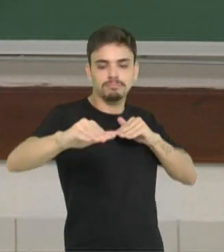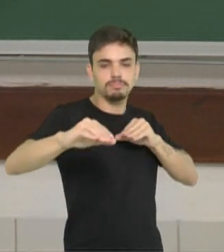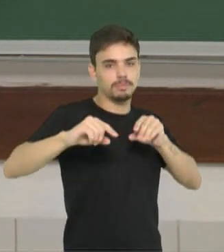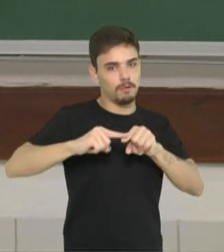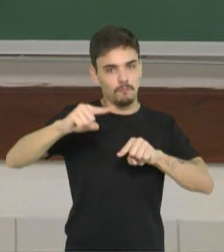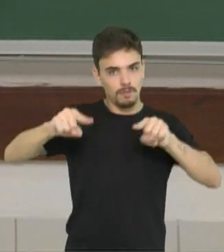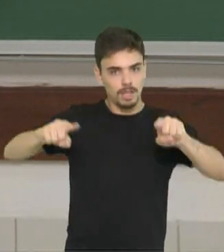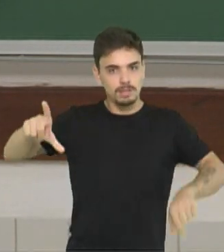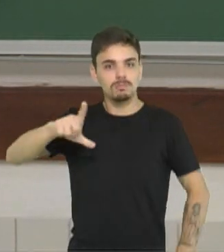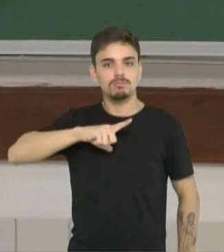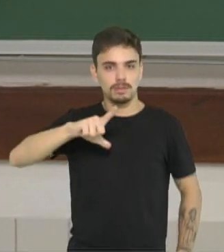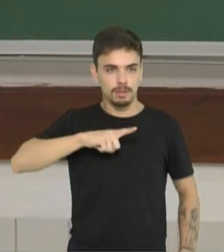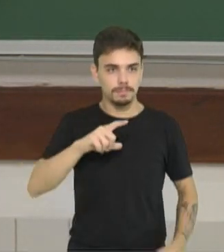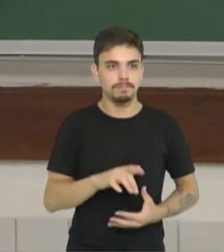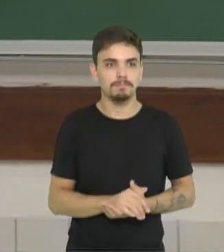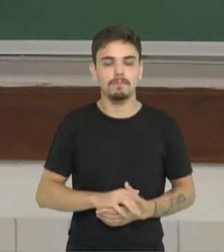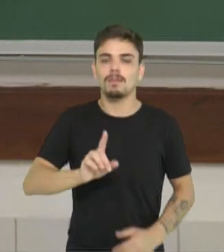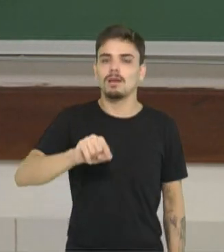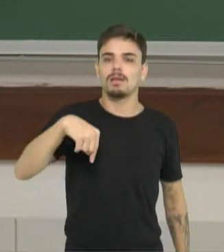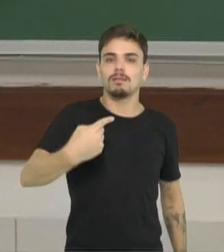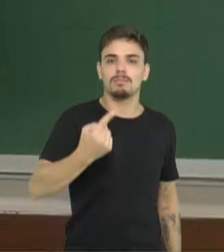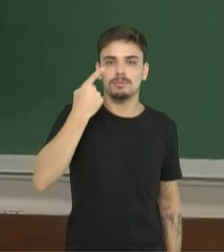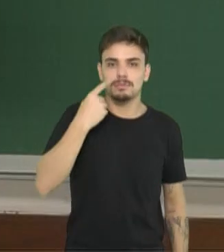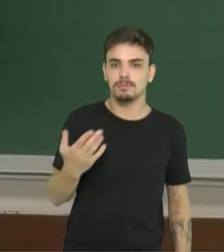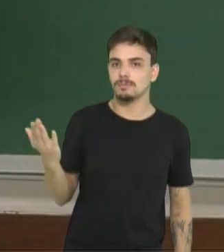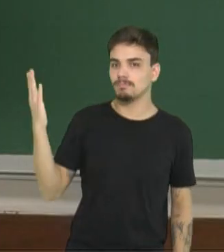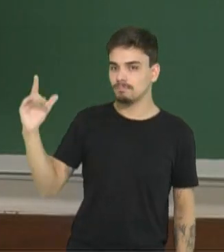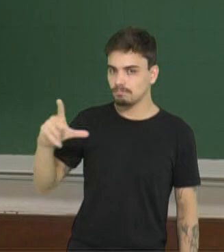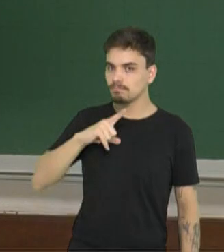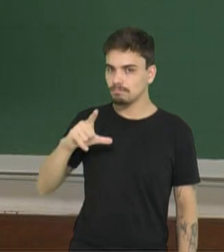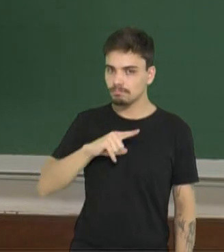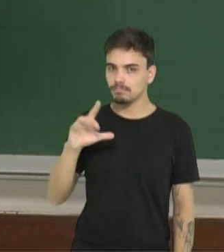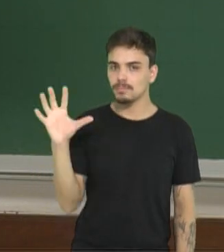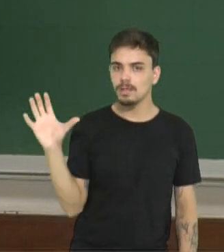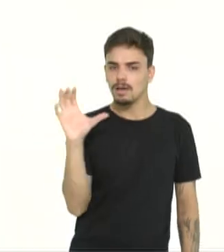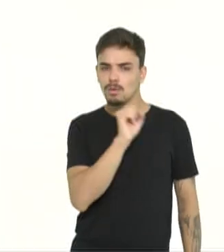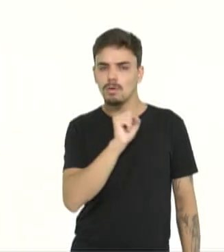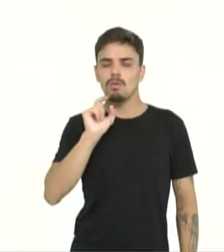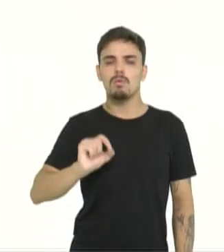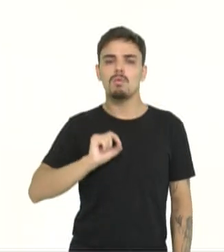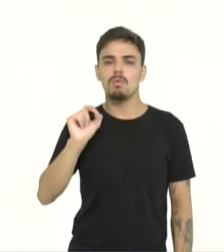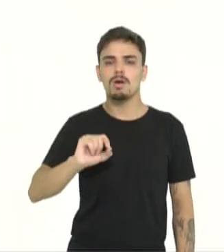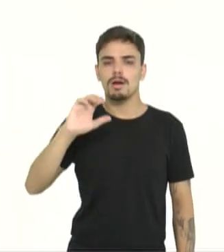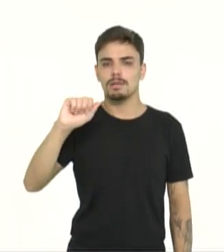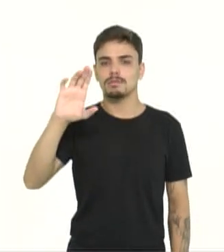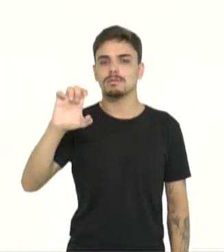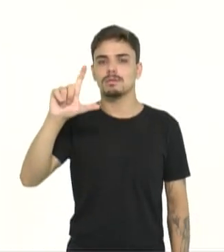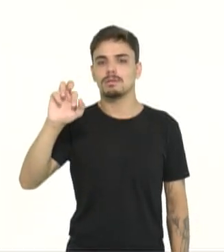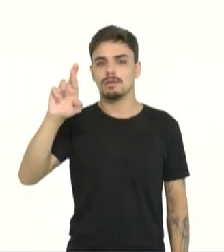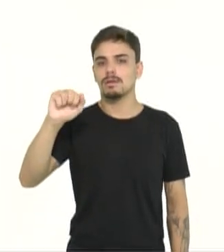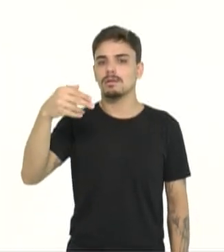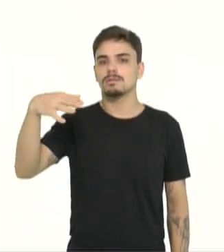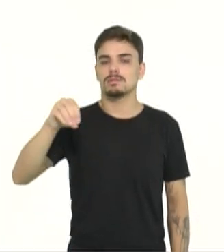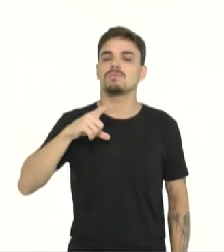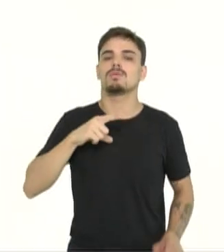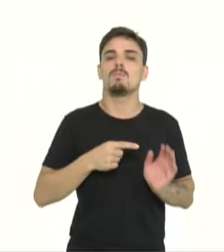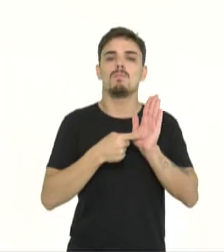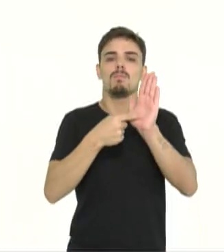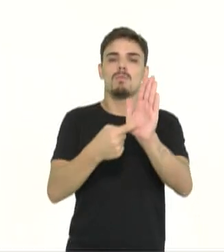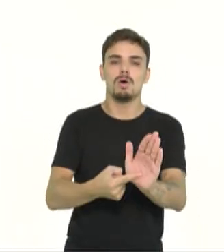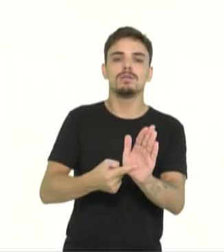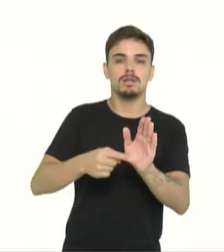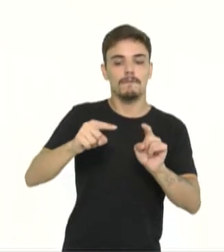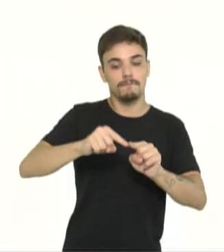variado. E seguindo aqui então, a aceleração é ela que indica a variação de